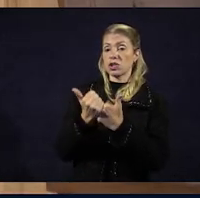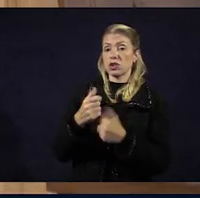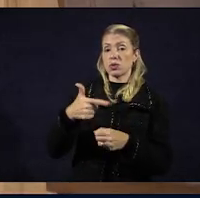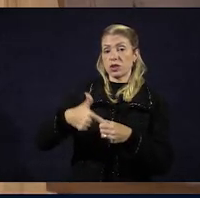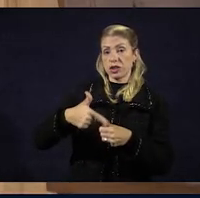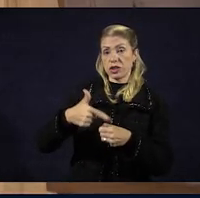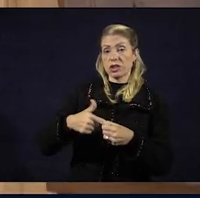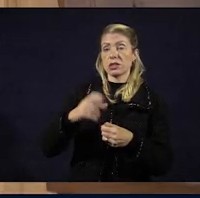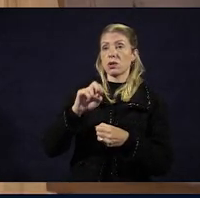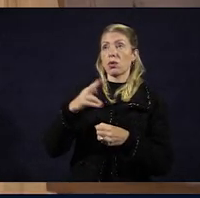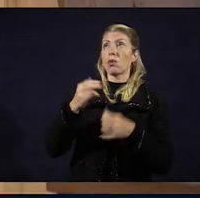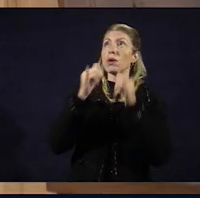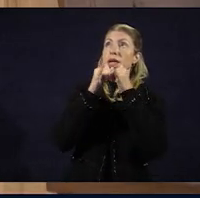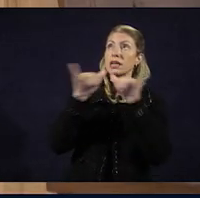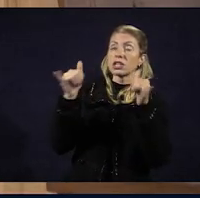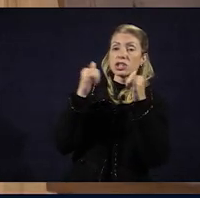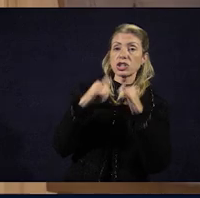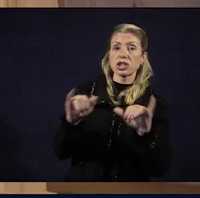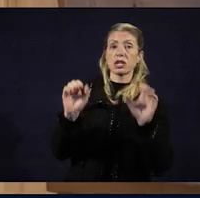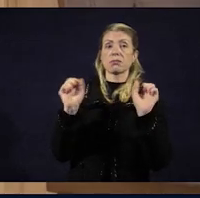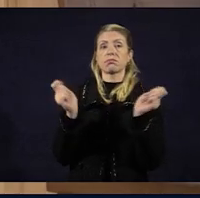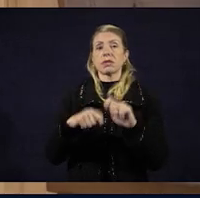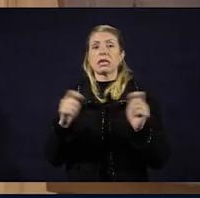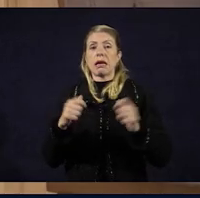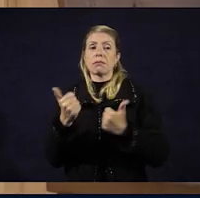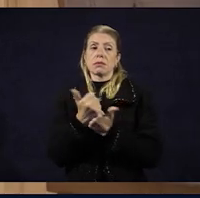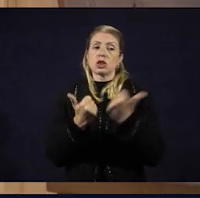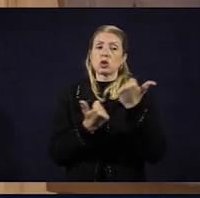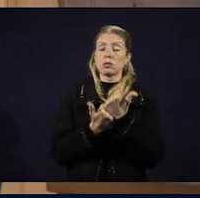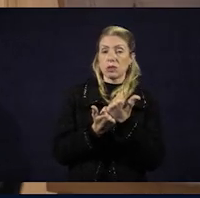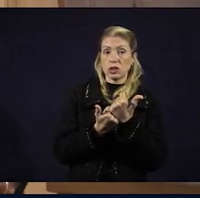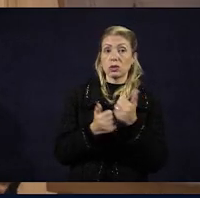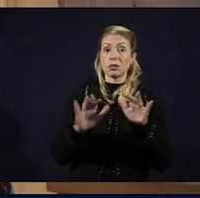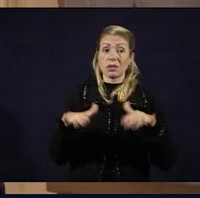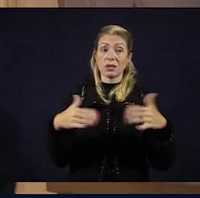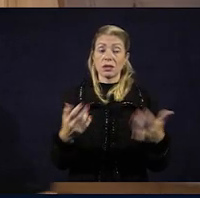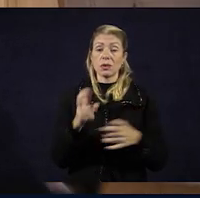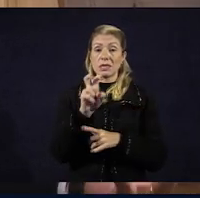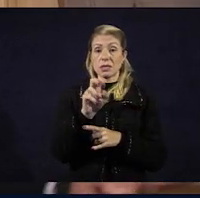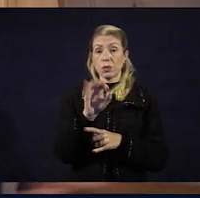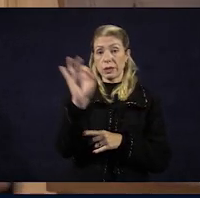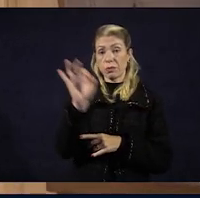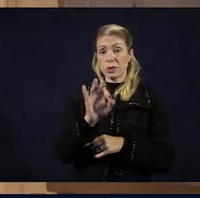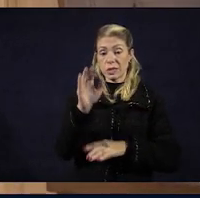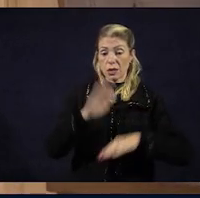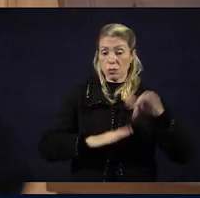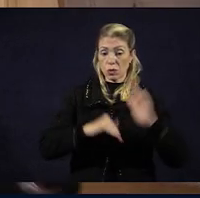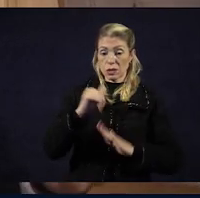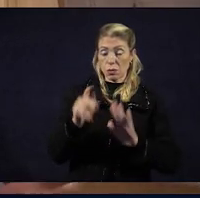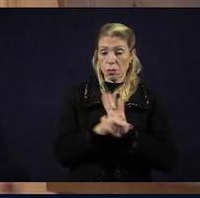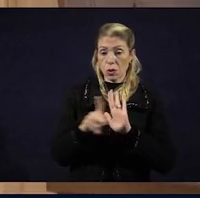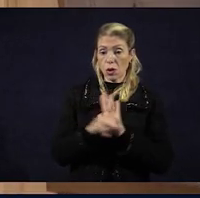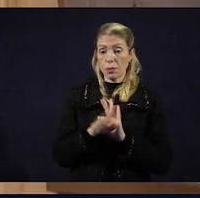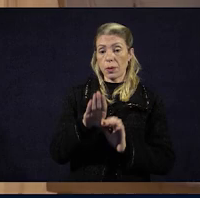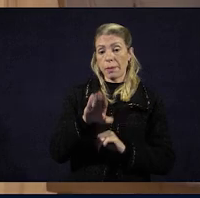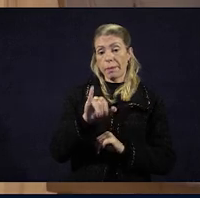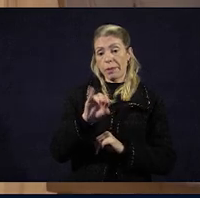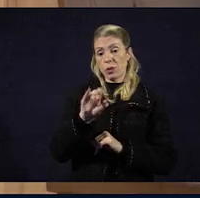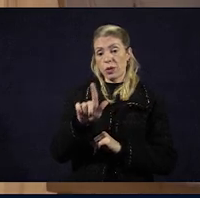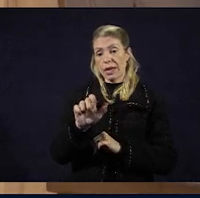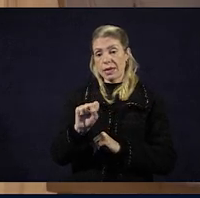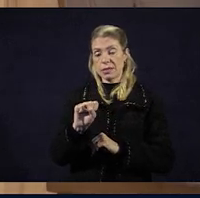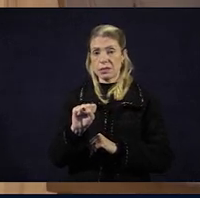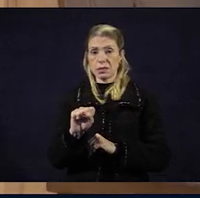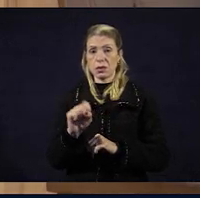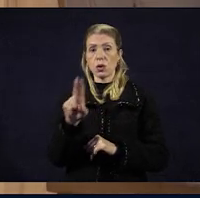para energia elétrica assim por diante então mais bacana que a tecnologia faz com que a gente aumenta em 50% da produção tanto de biogás que é equivalente a diesel